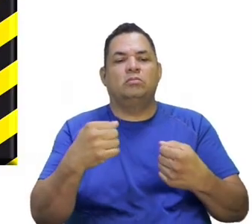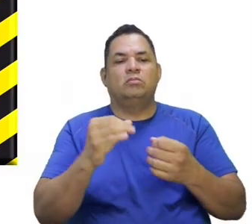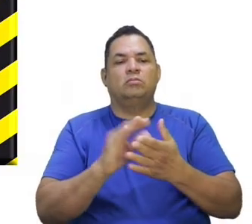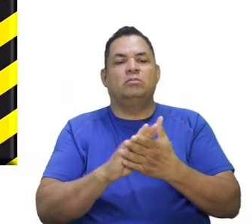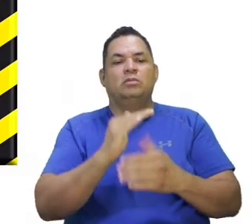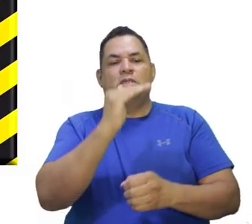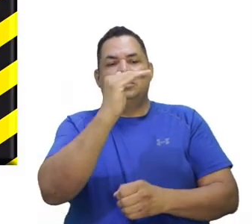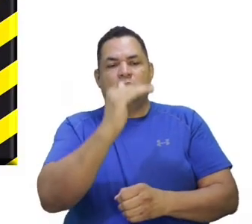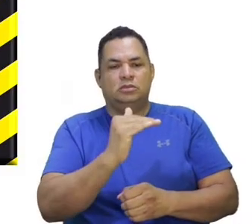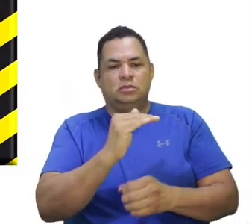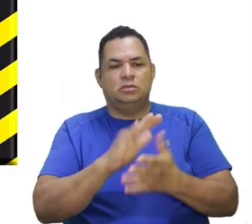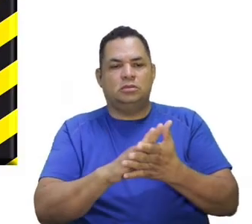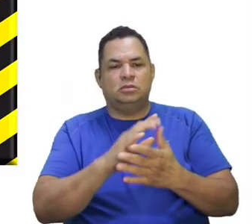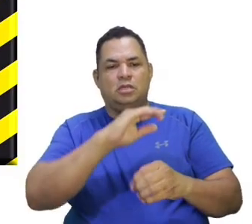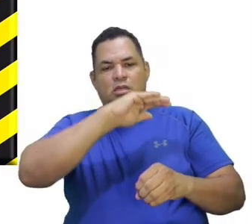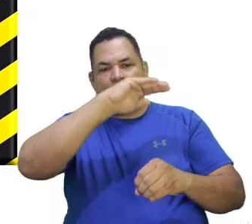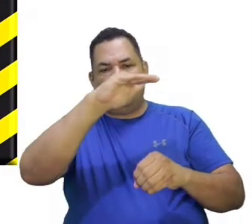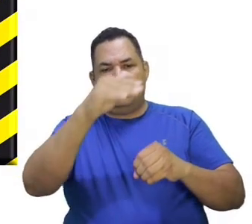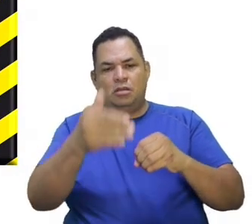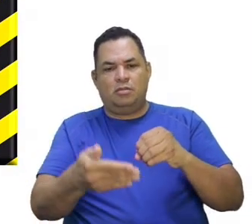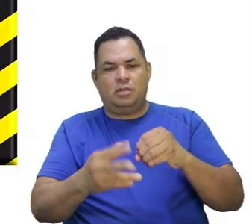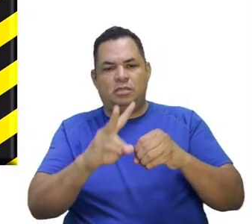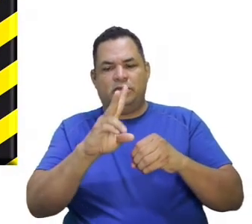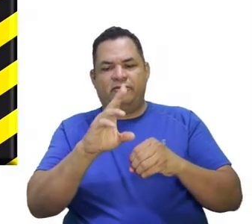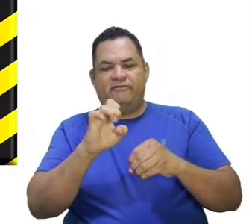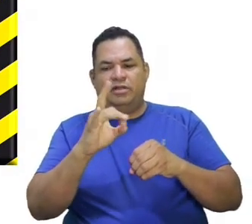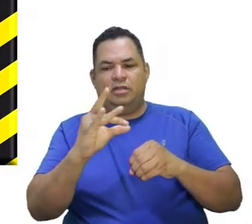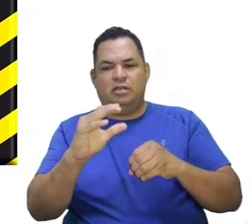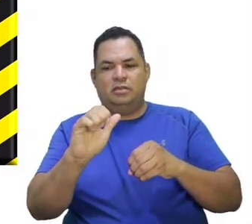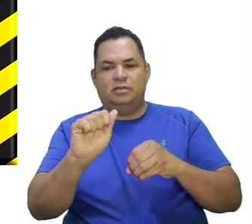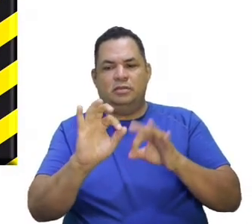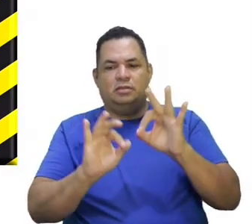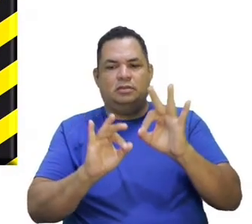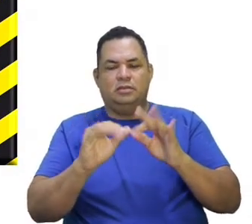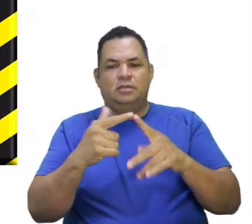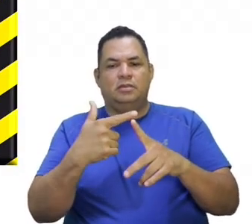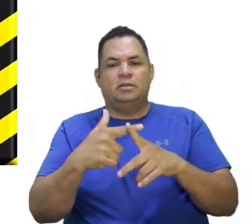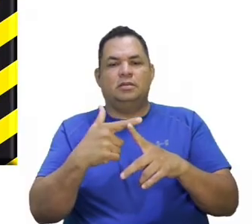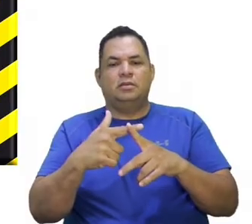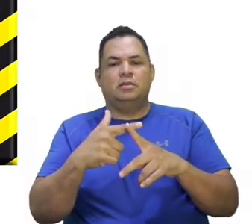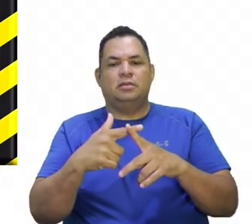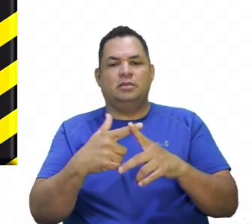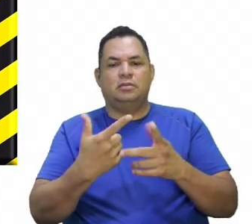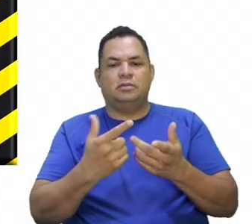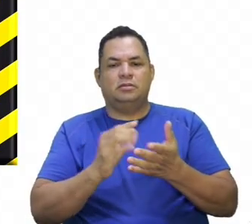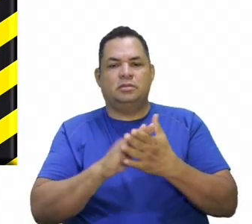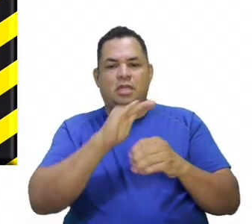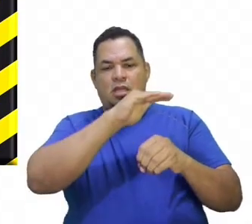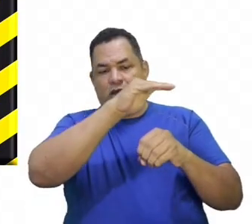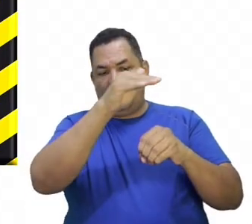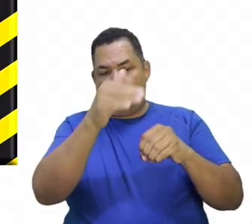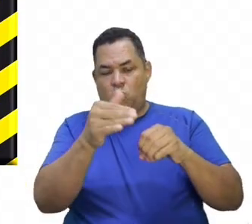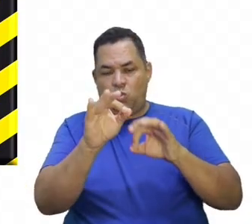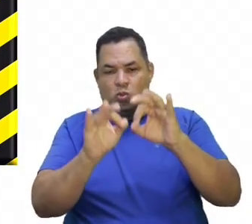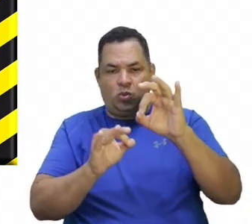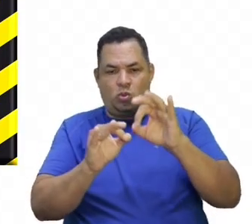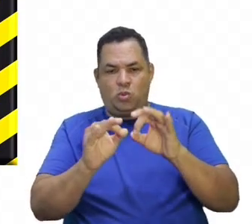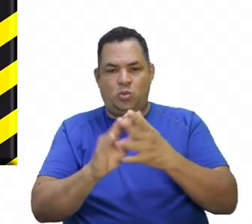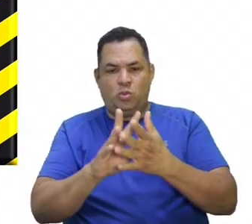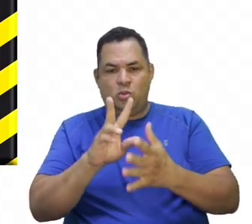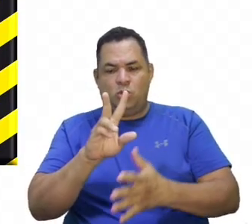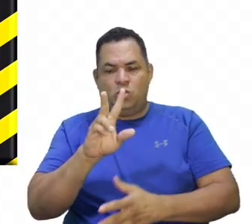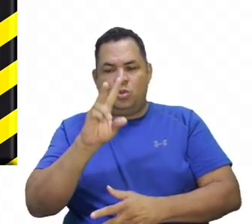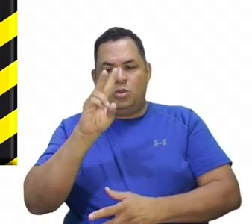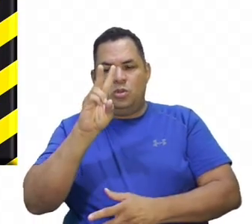do subnível da camada de valência? Porque, galerinha, é nessa camada, na camada